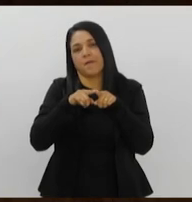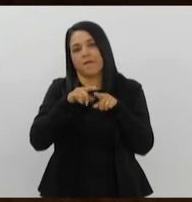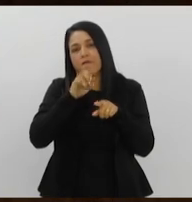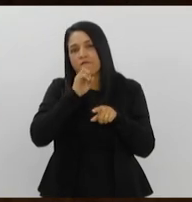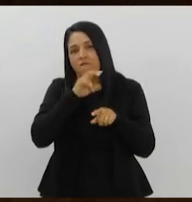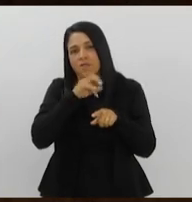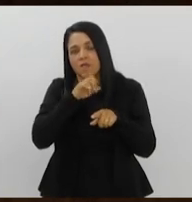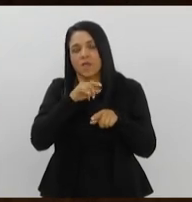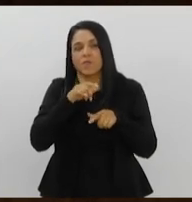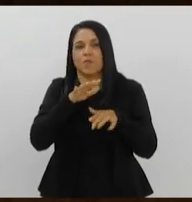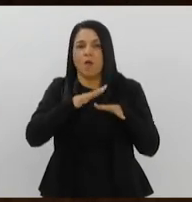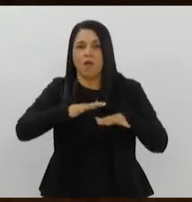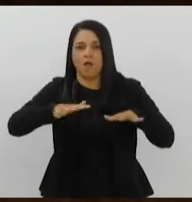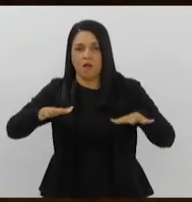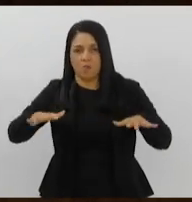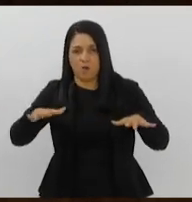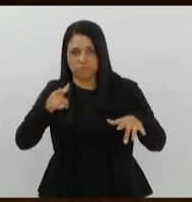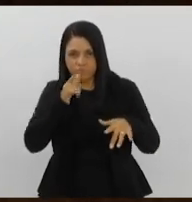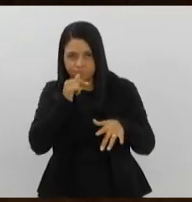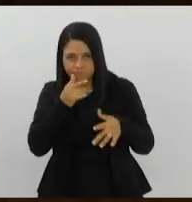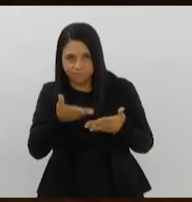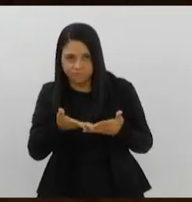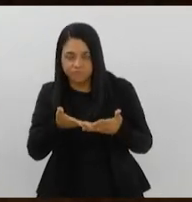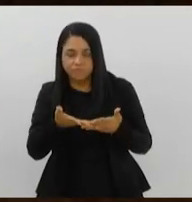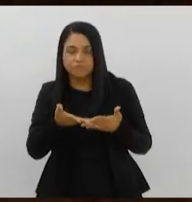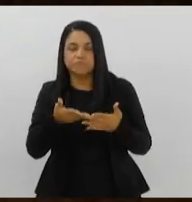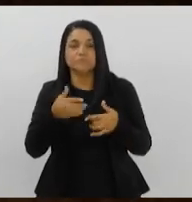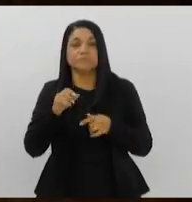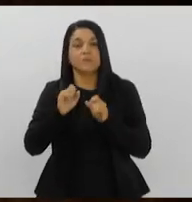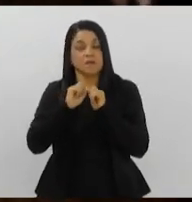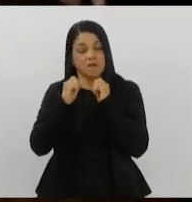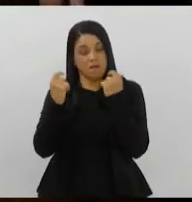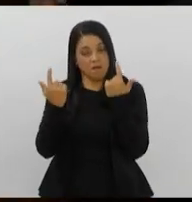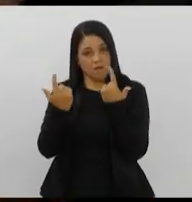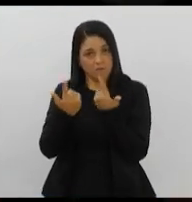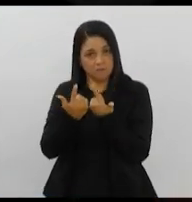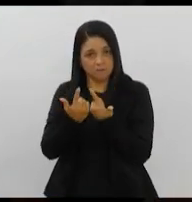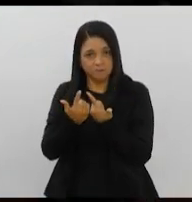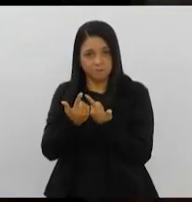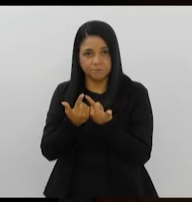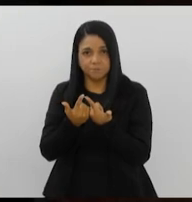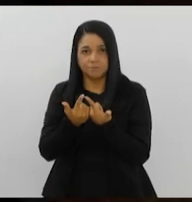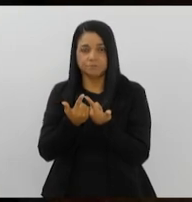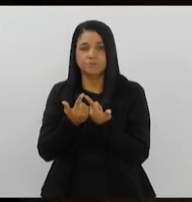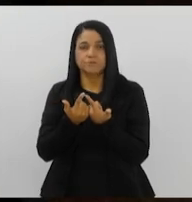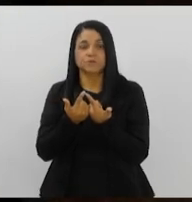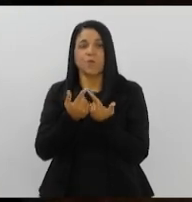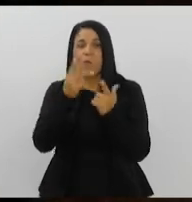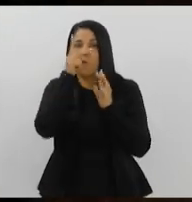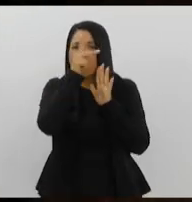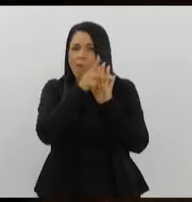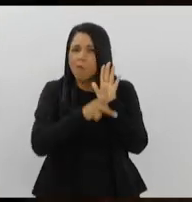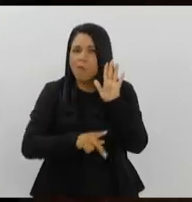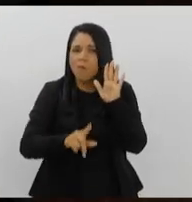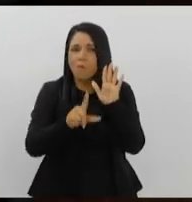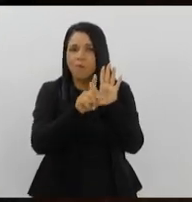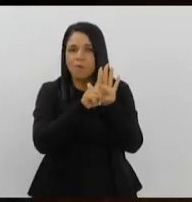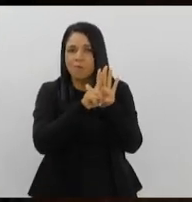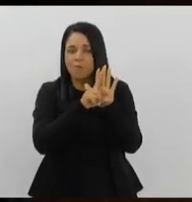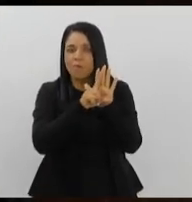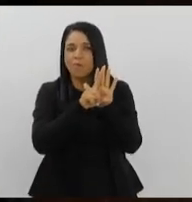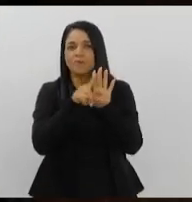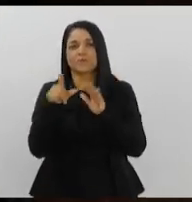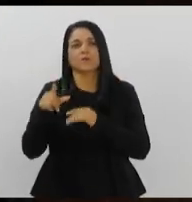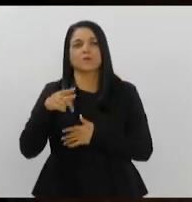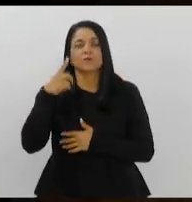do tolueno. Então, a Assembleia Legislativa, com um projeto do deputado